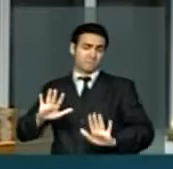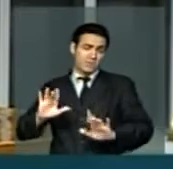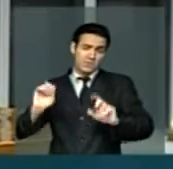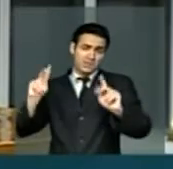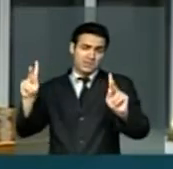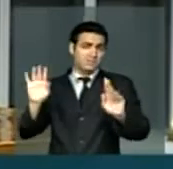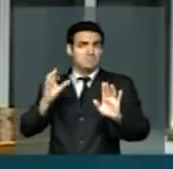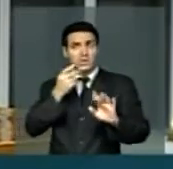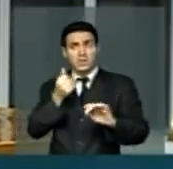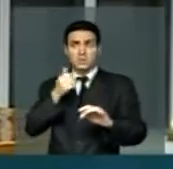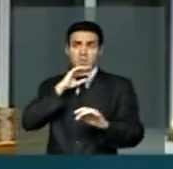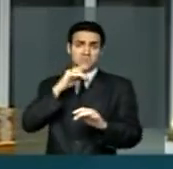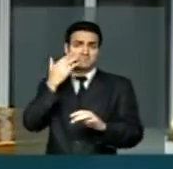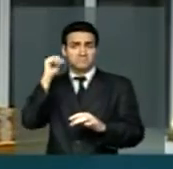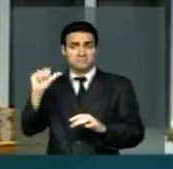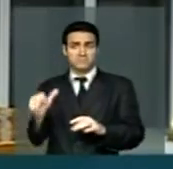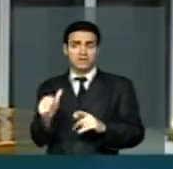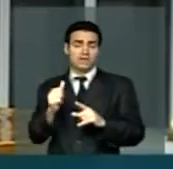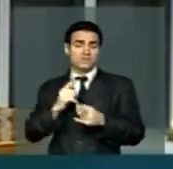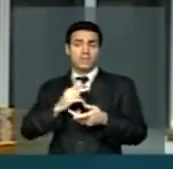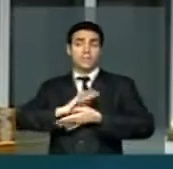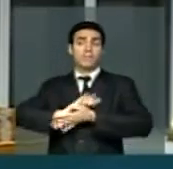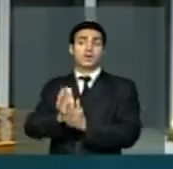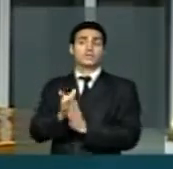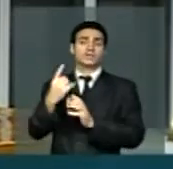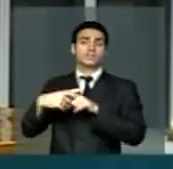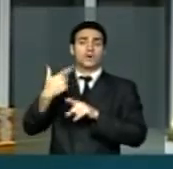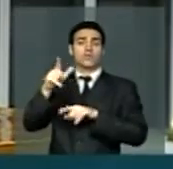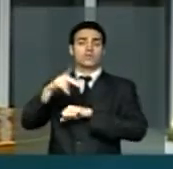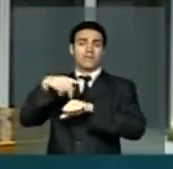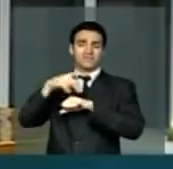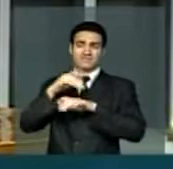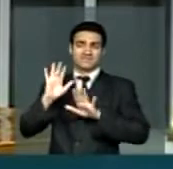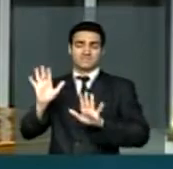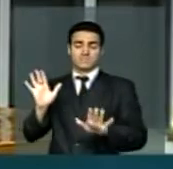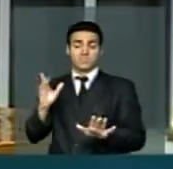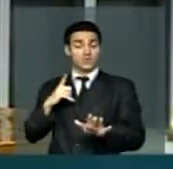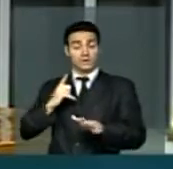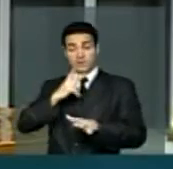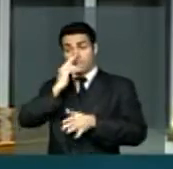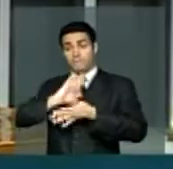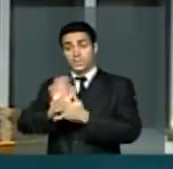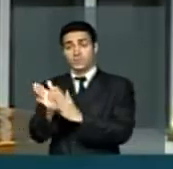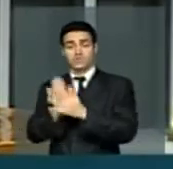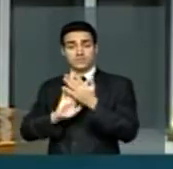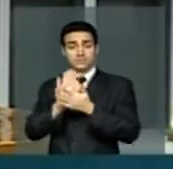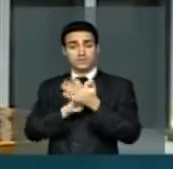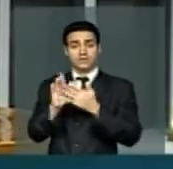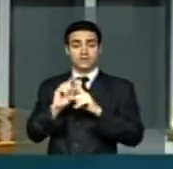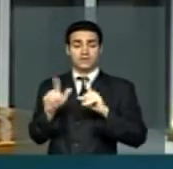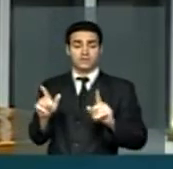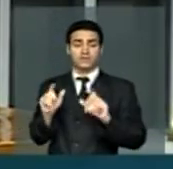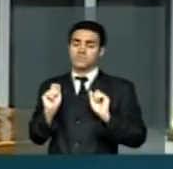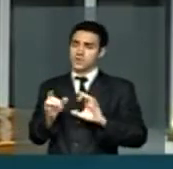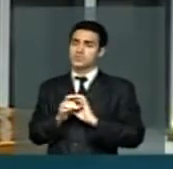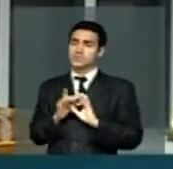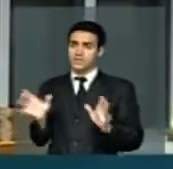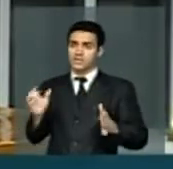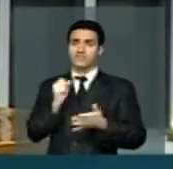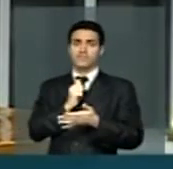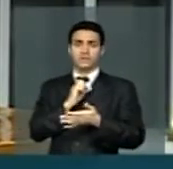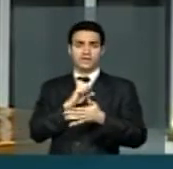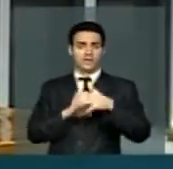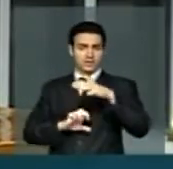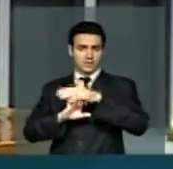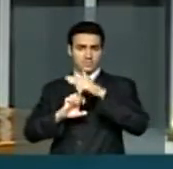em princípio, nenhum tipo de xenofobia para impedir que tenhamos aqui a contratação de uma empresa